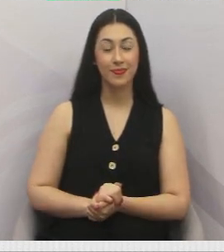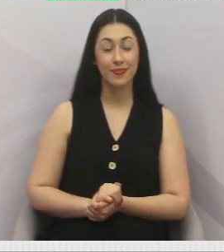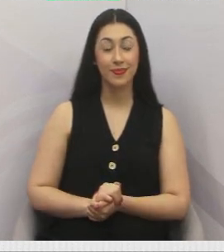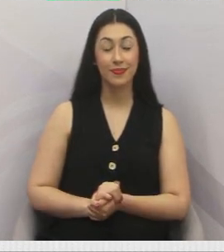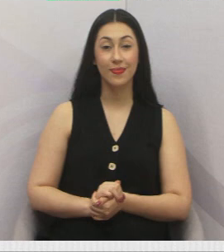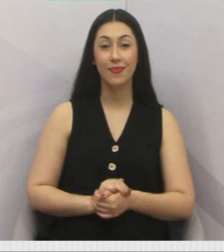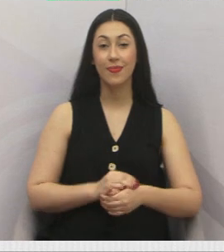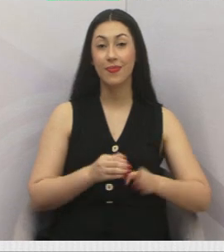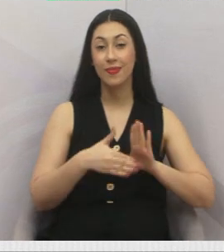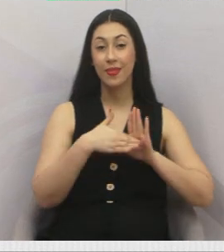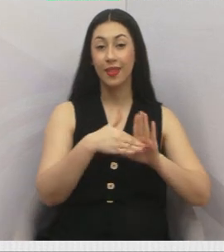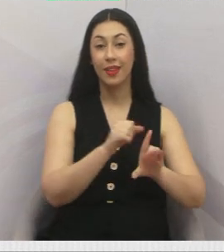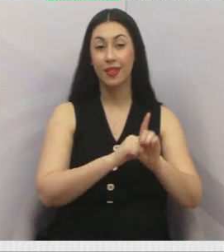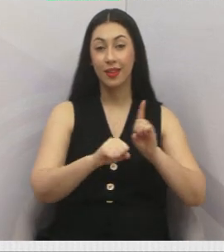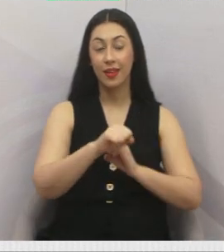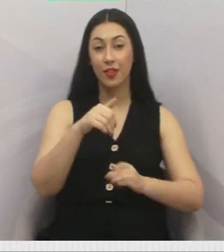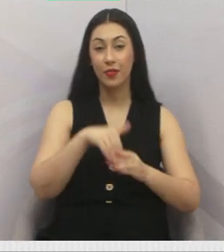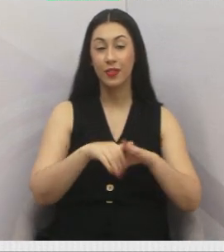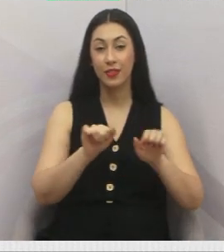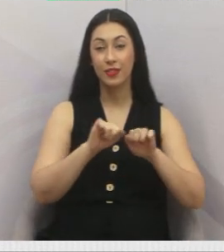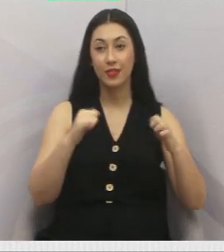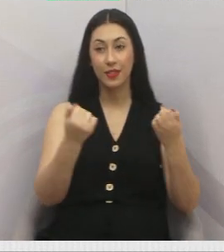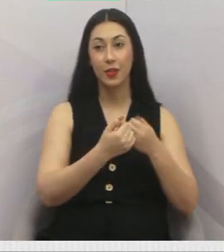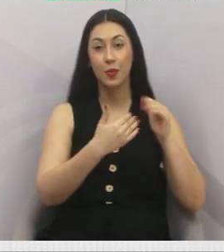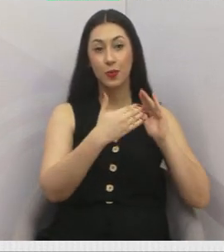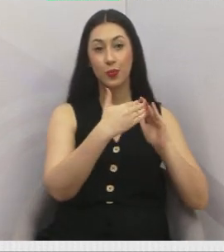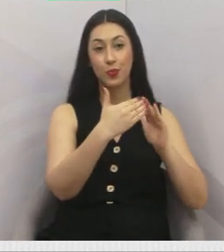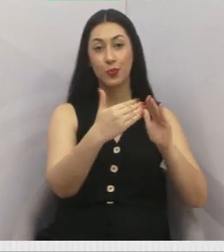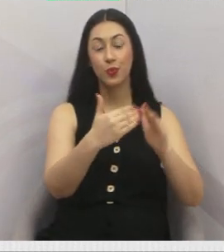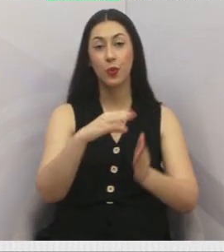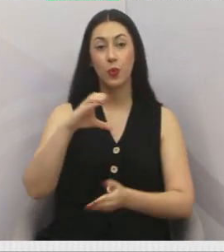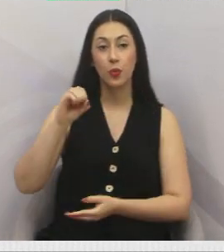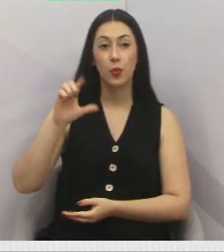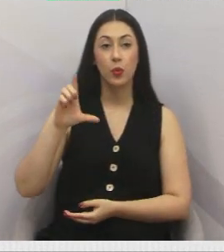Movimentos populares, um voto para a Associação dos Moradores de Jardim Colônia.